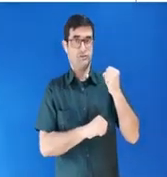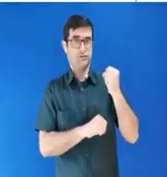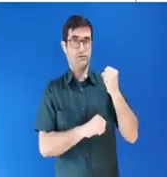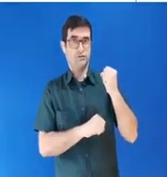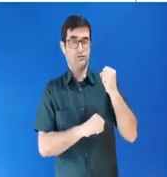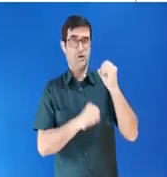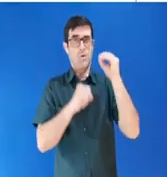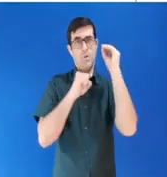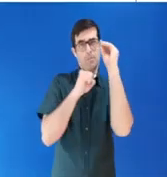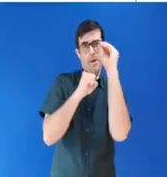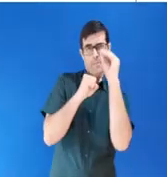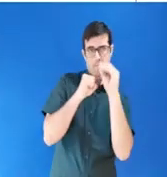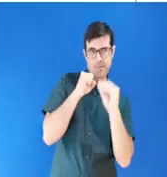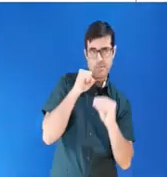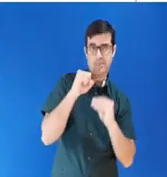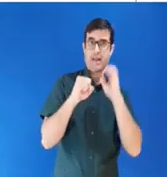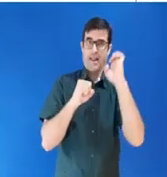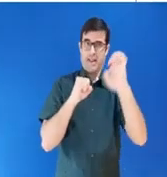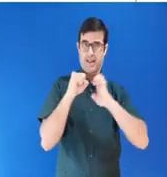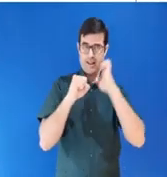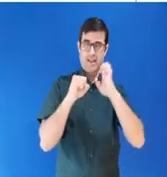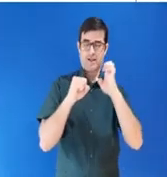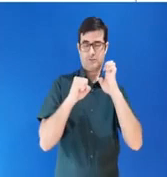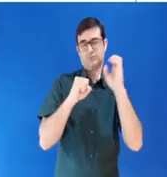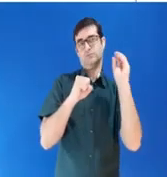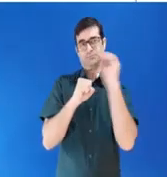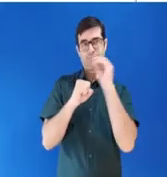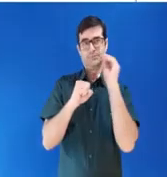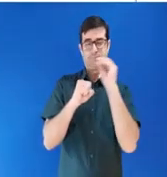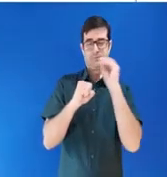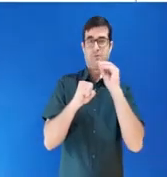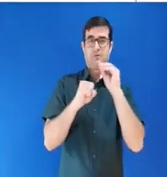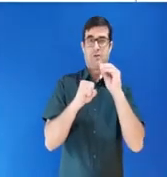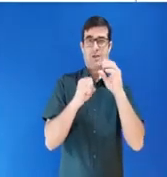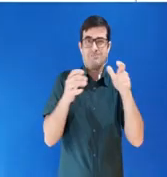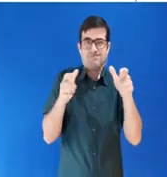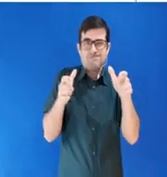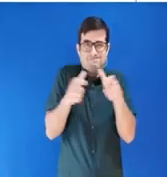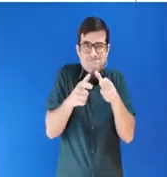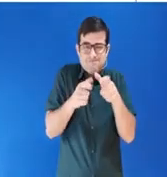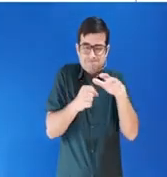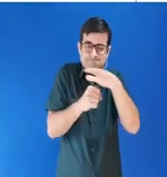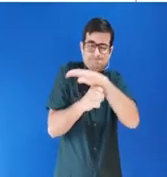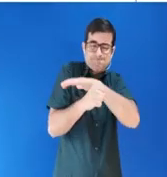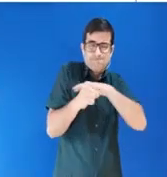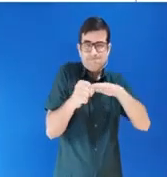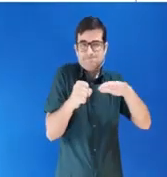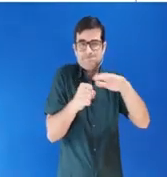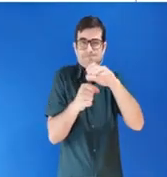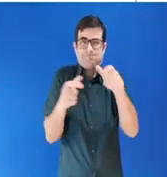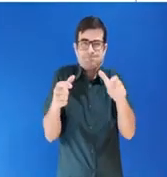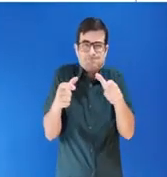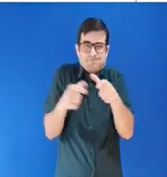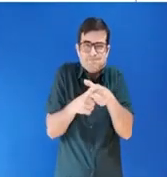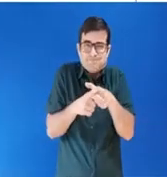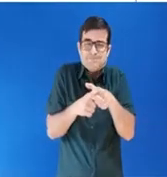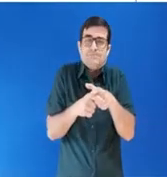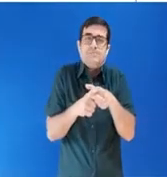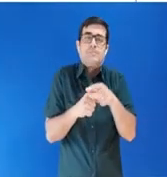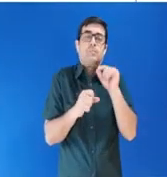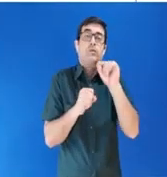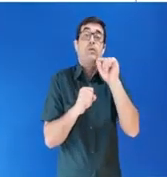que ele já possui estão confinados num espaço muito pequeno. E isso vai fazer com que haja uma